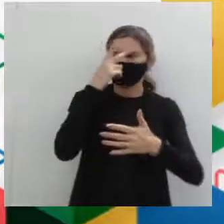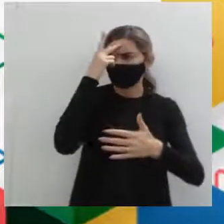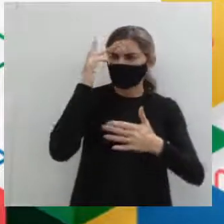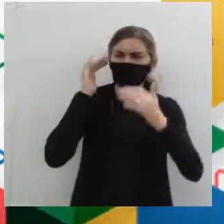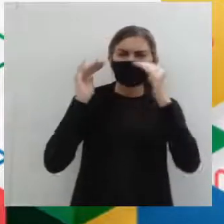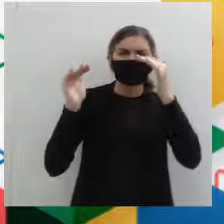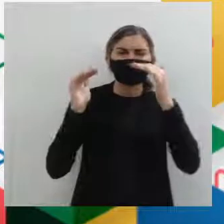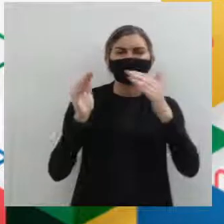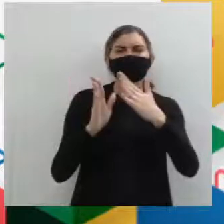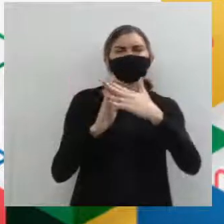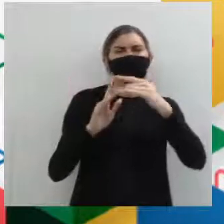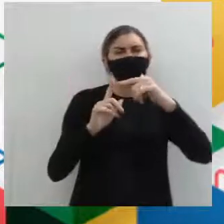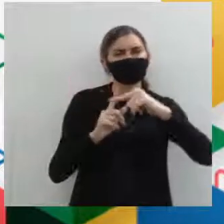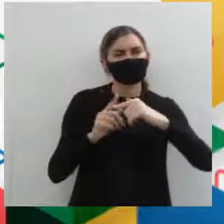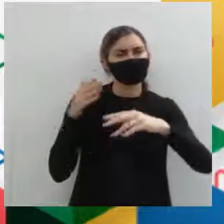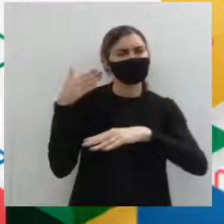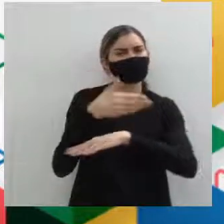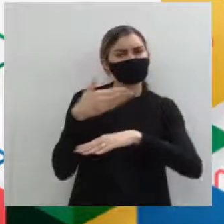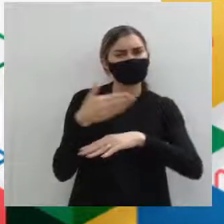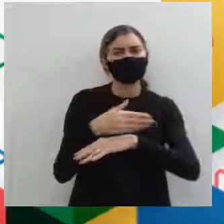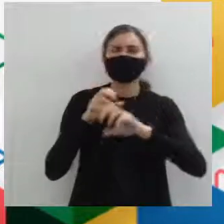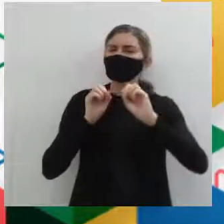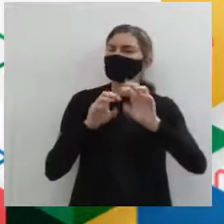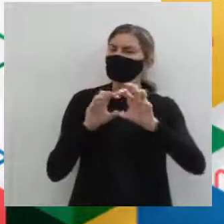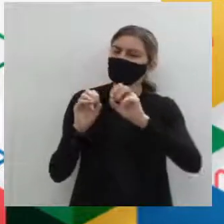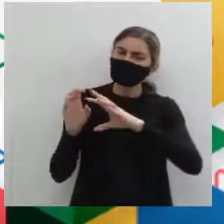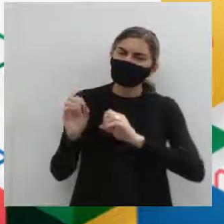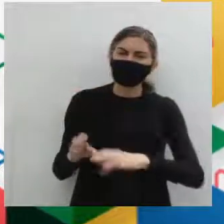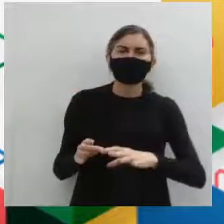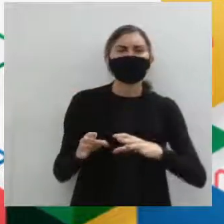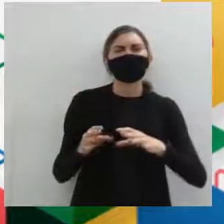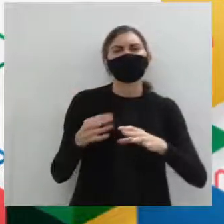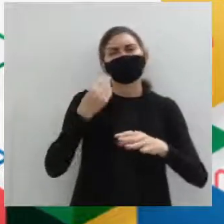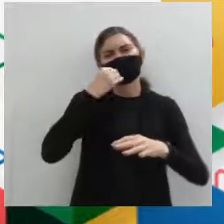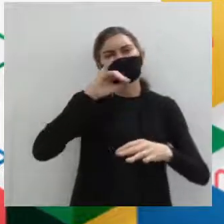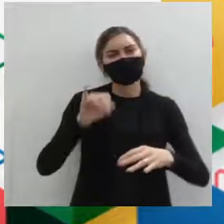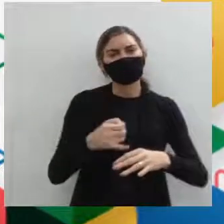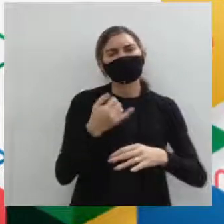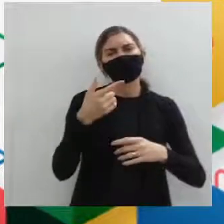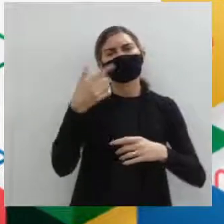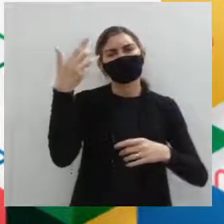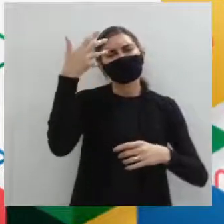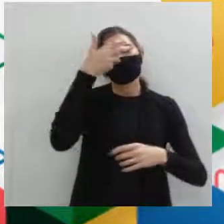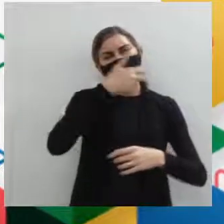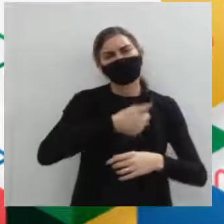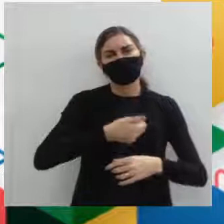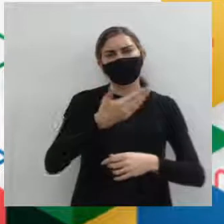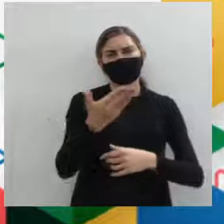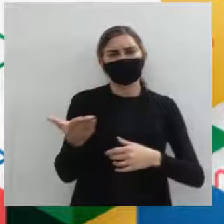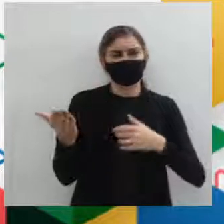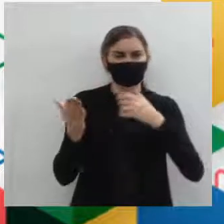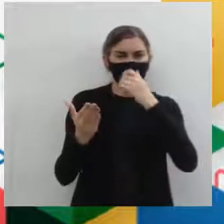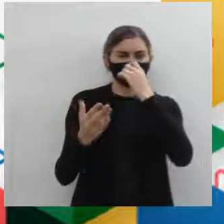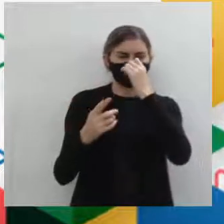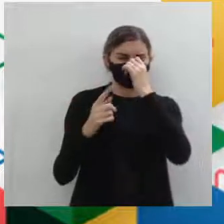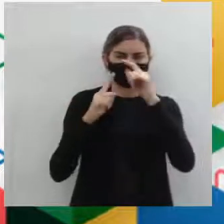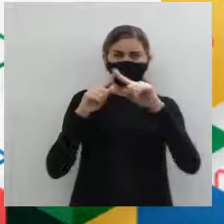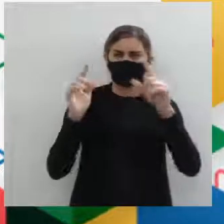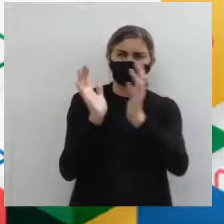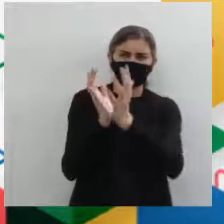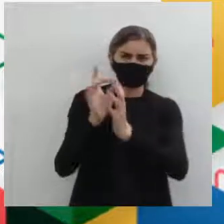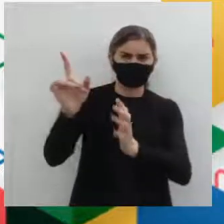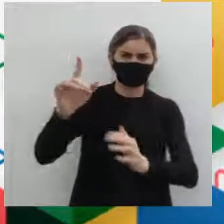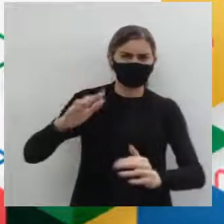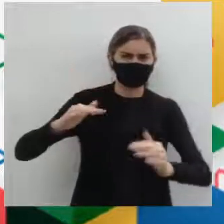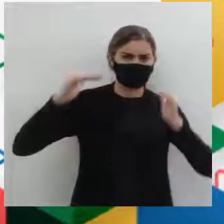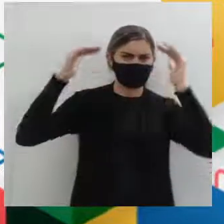fiéis da igreja e doutriná-los em proveito da salvação espiritual. Mas o alto clero